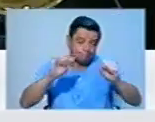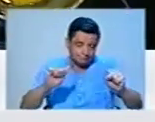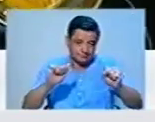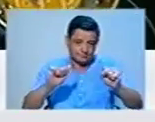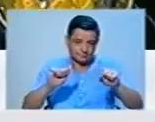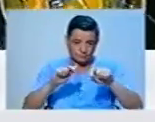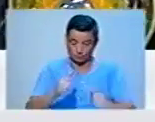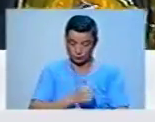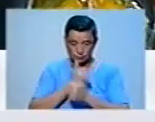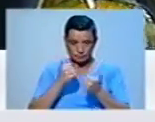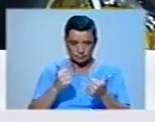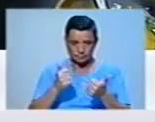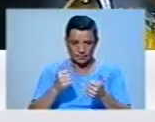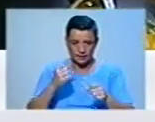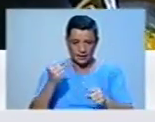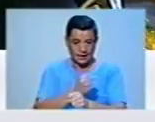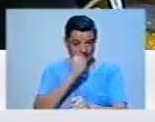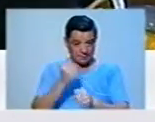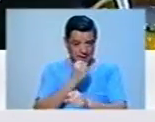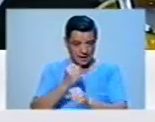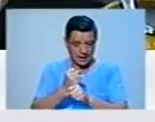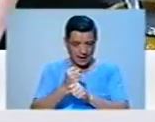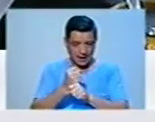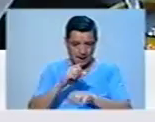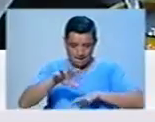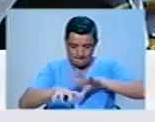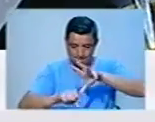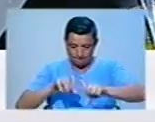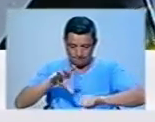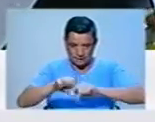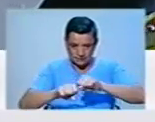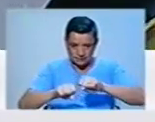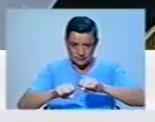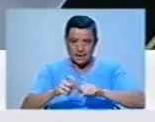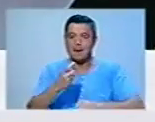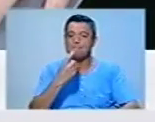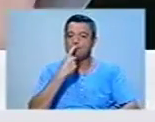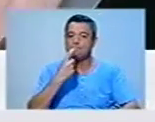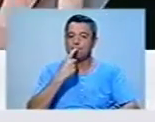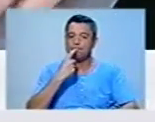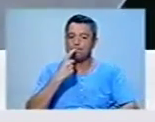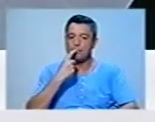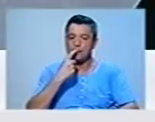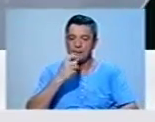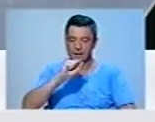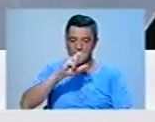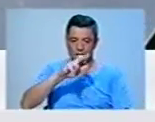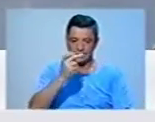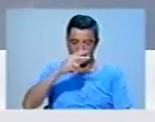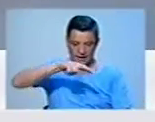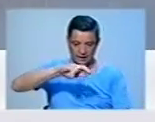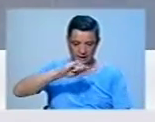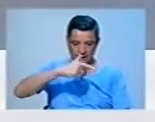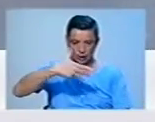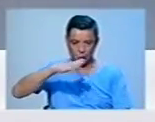O ideal, e onde eu gosto mais de trabalhar a massa tenra e de estender, é numa pedra de granito